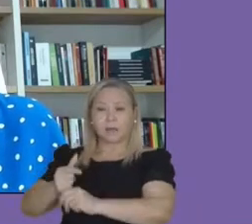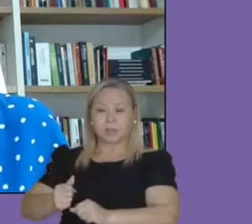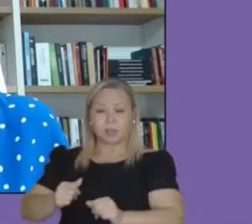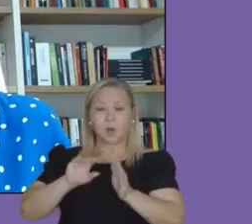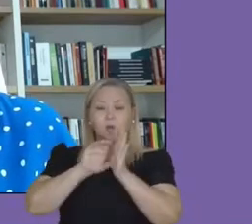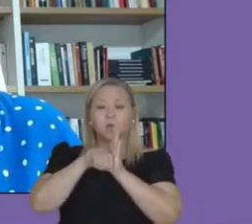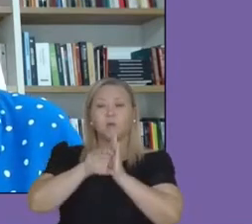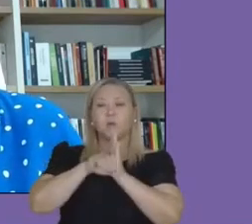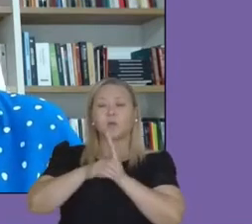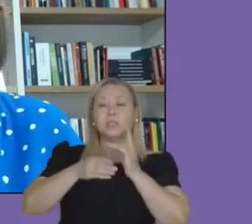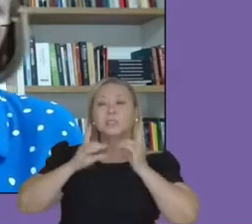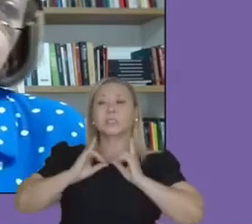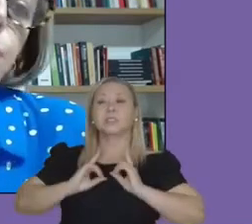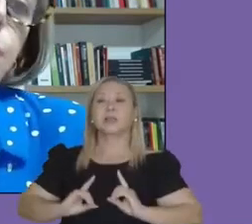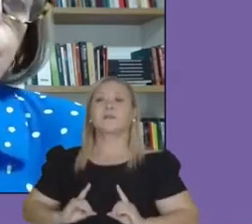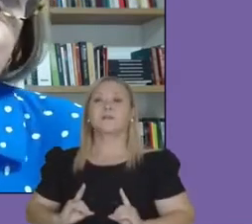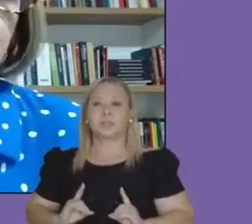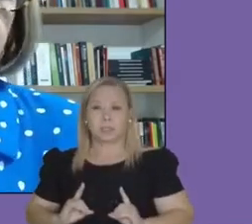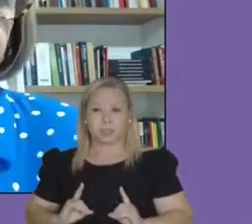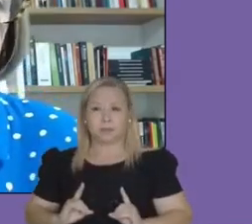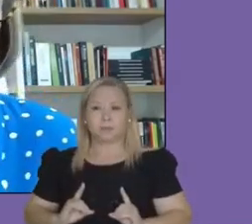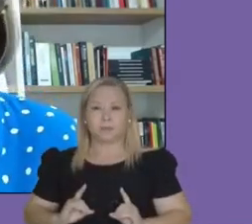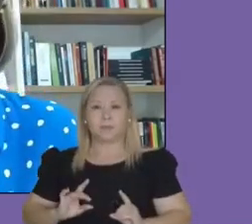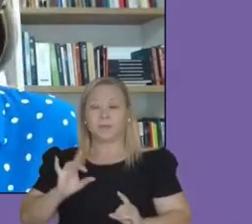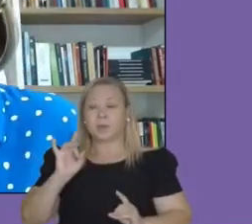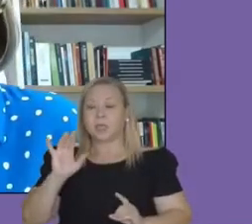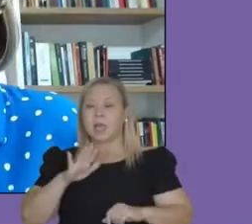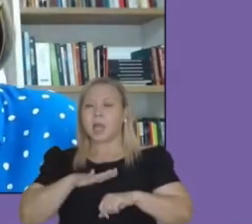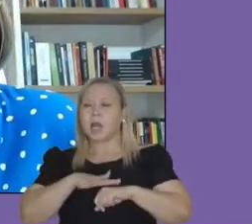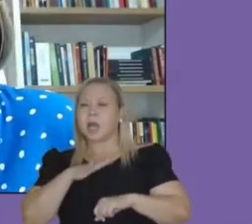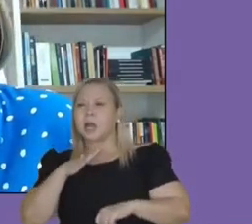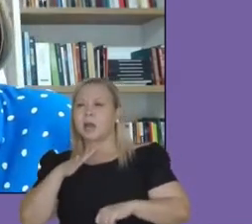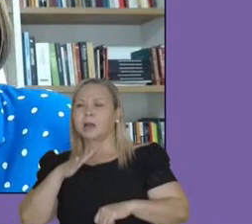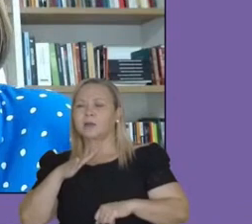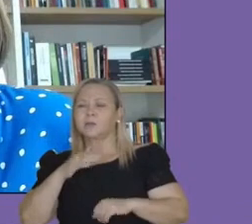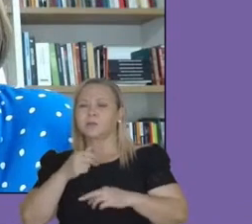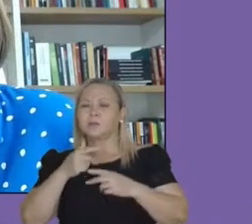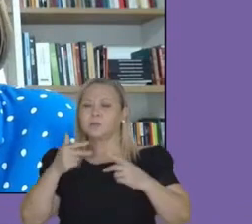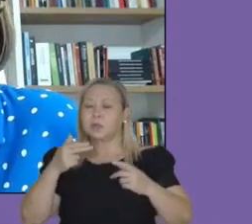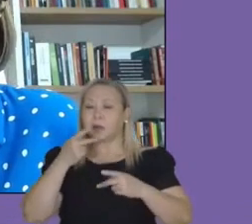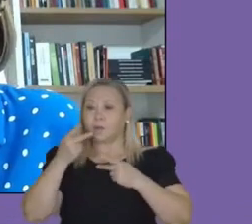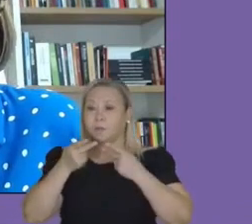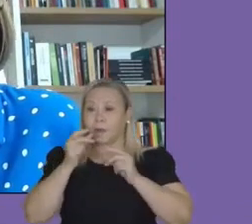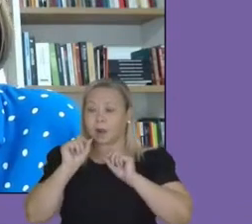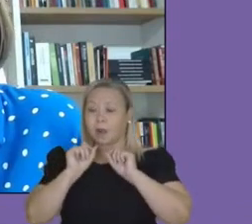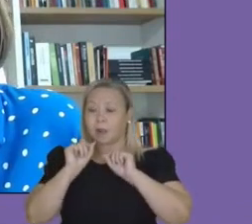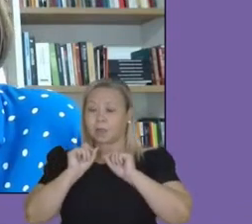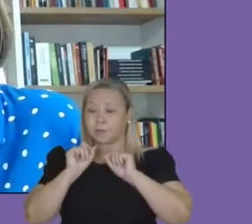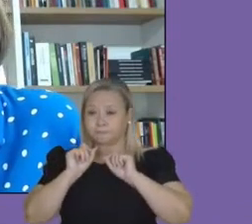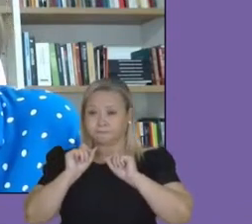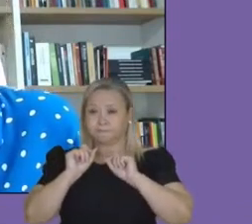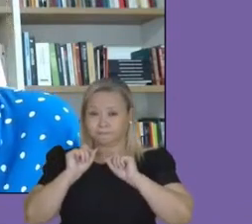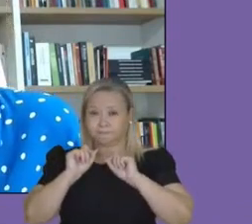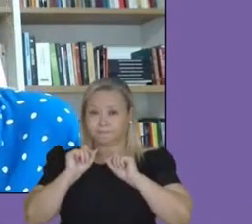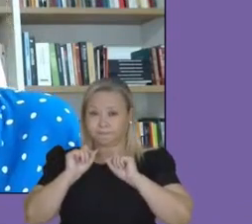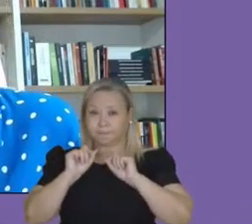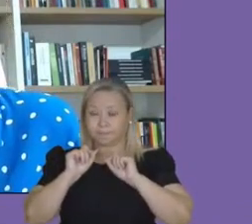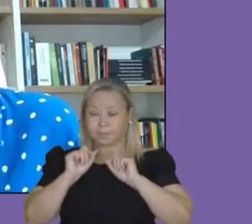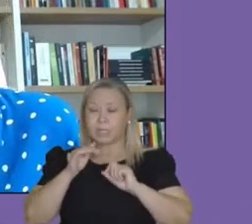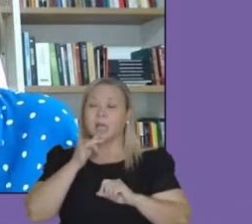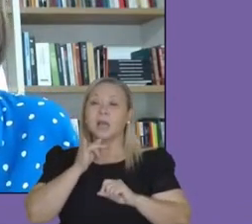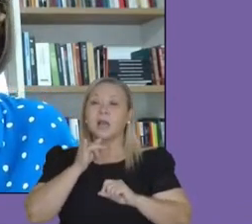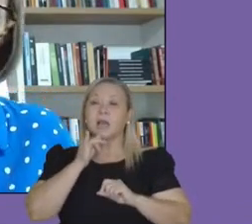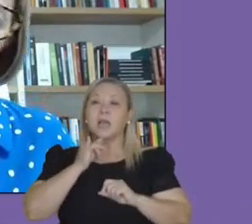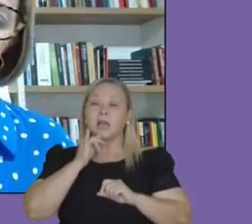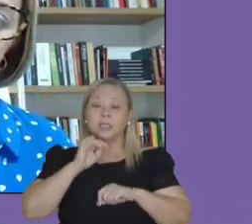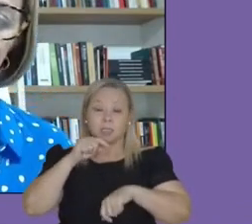de deficiência. Só mais uma coisinha que eu queria colocar é que, por exemplo,